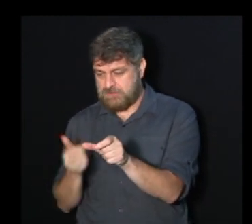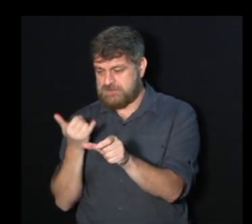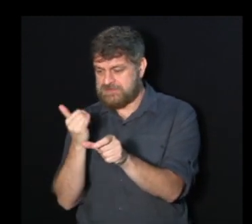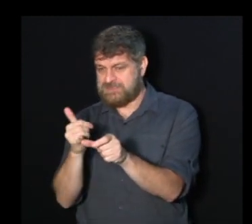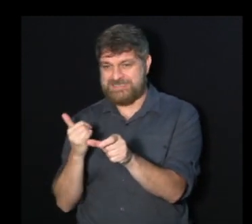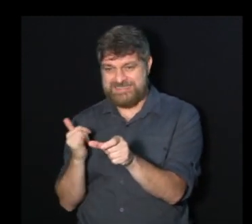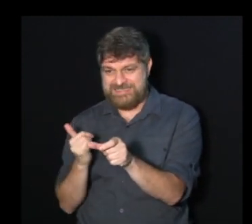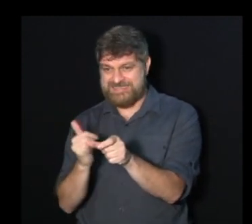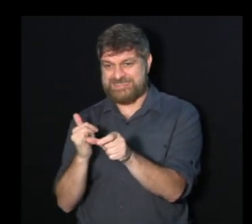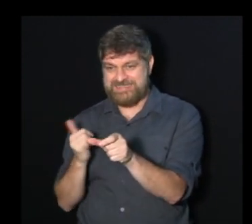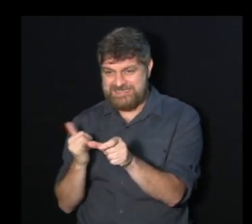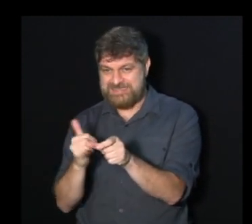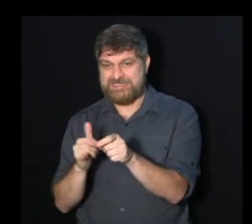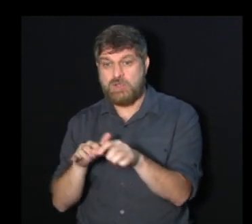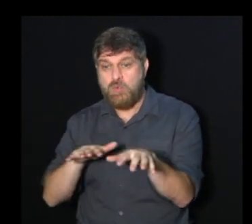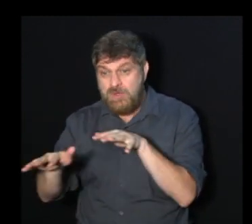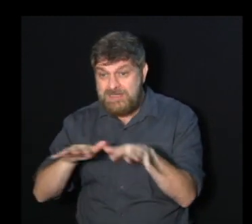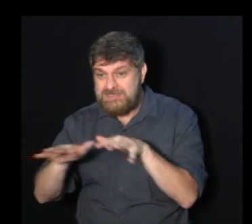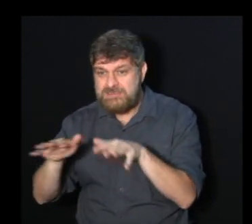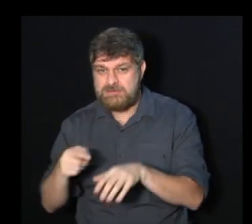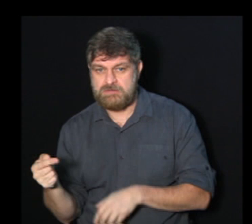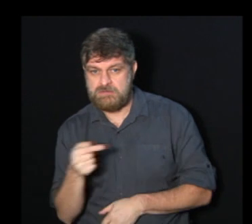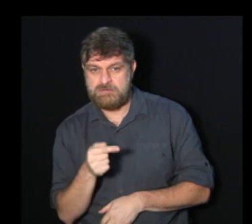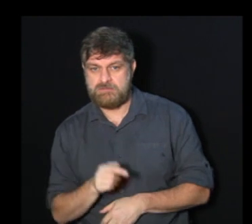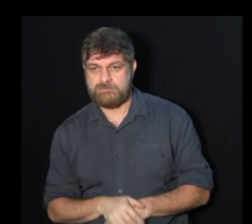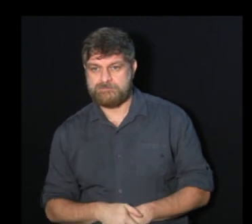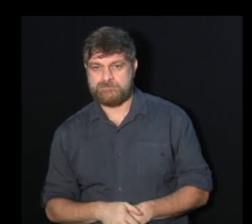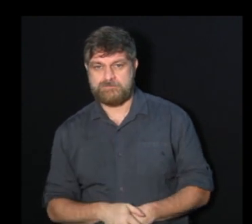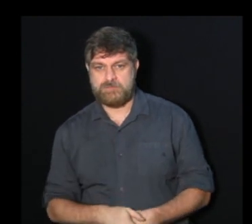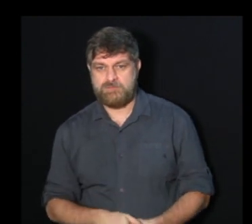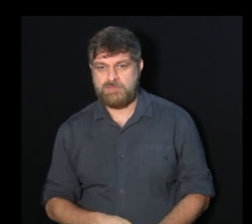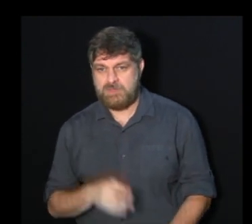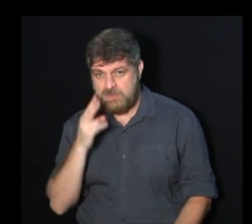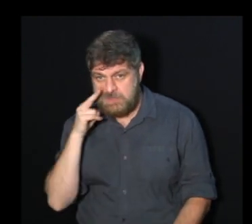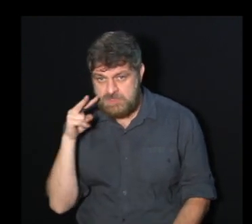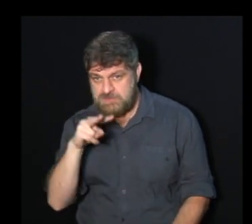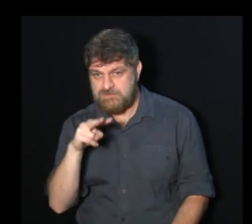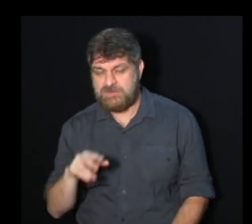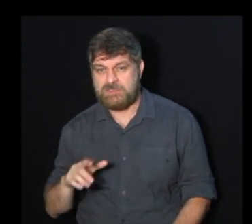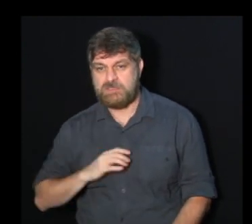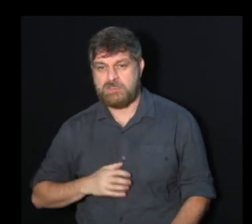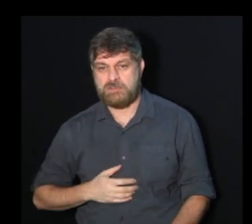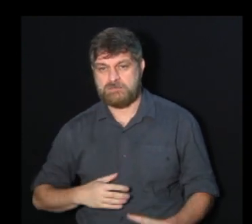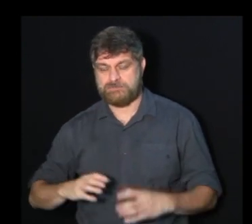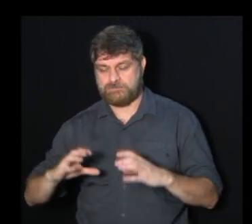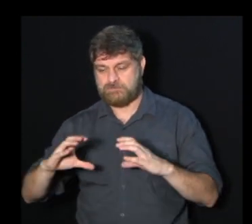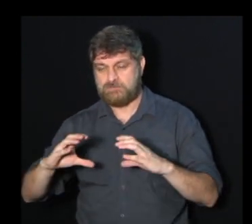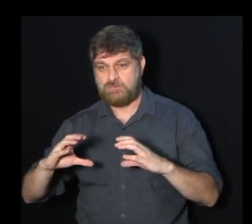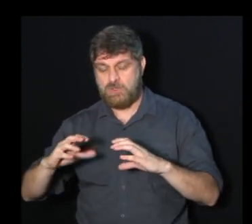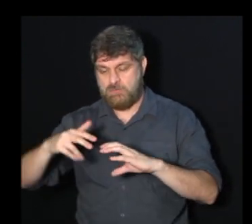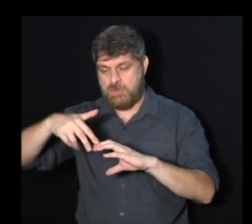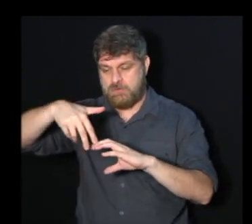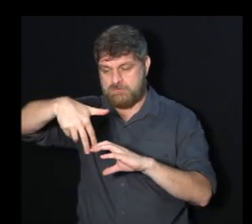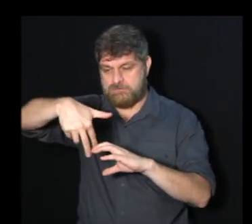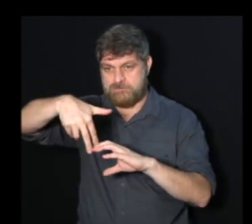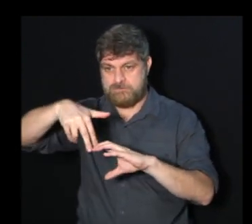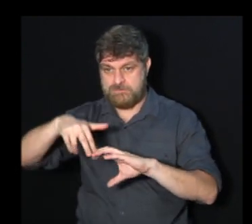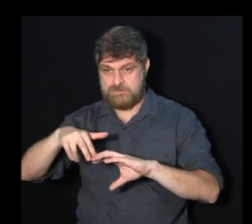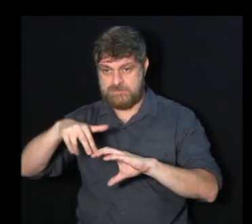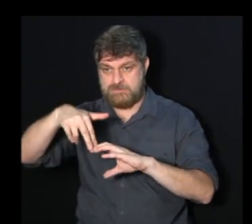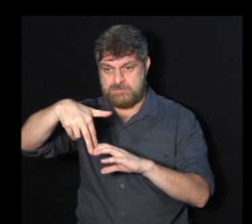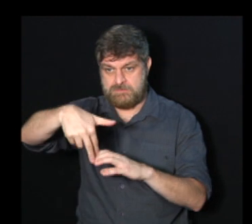com outros exercícios. Esses dois primeiros são core, né, core, propriocepção, equilíbrio, então a